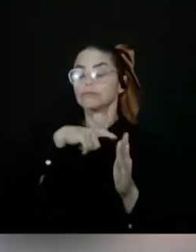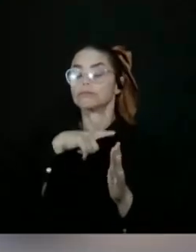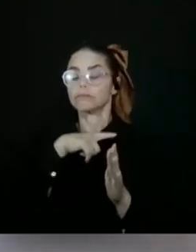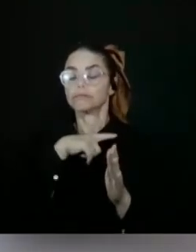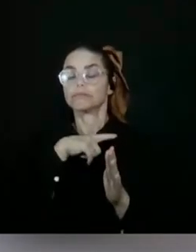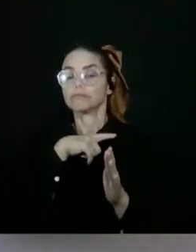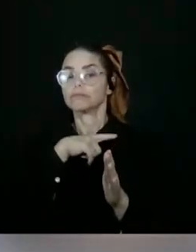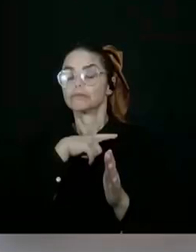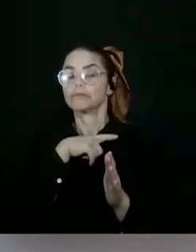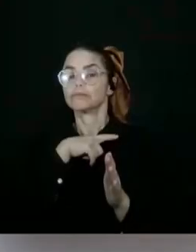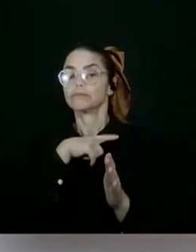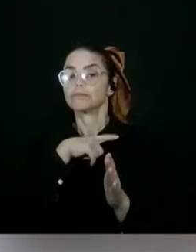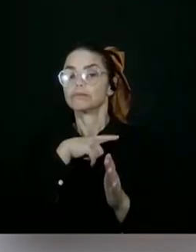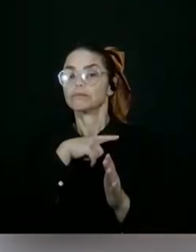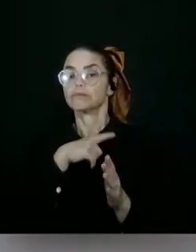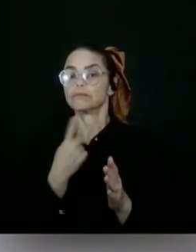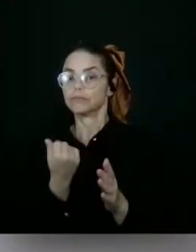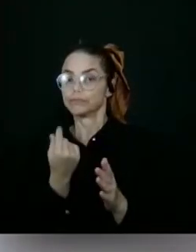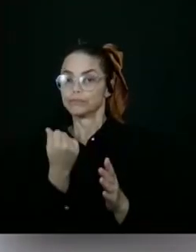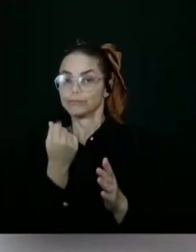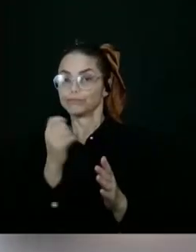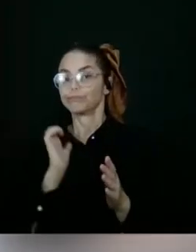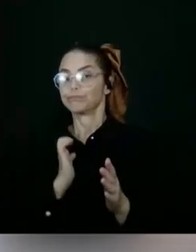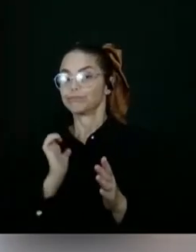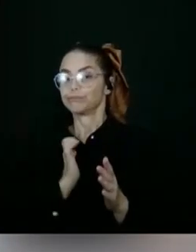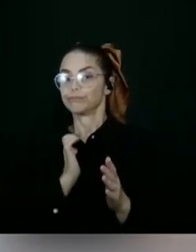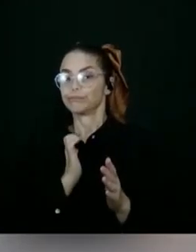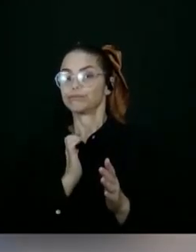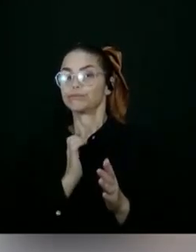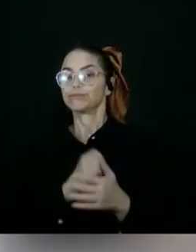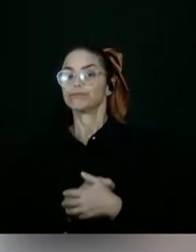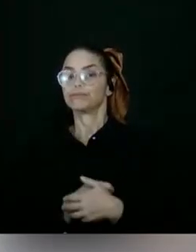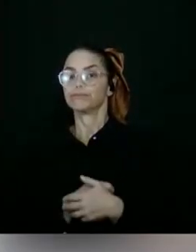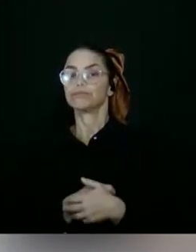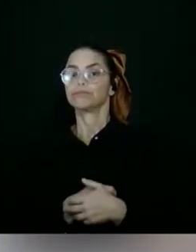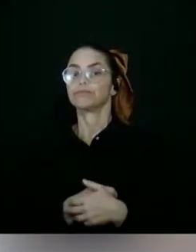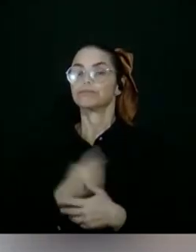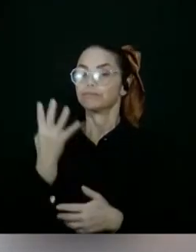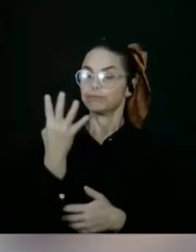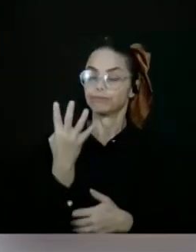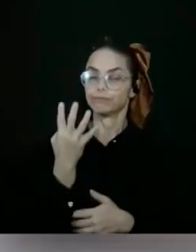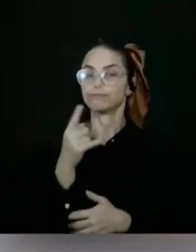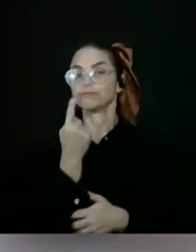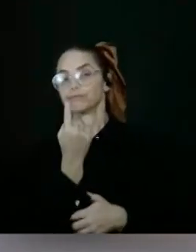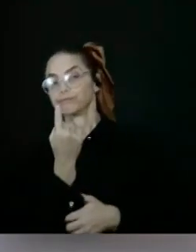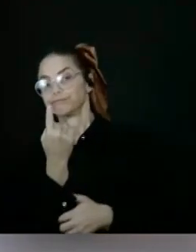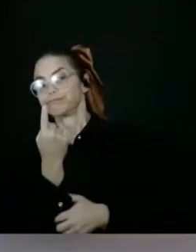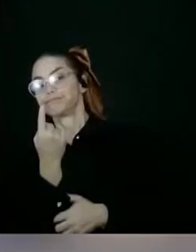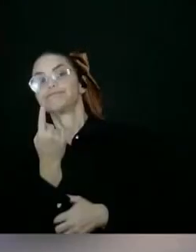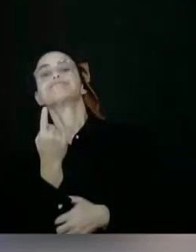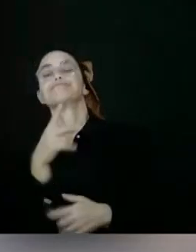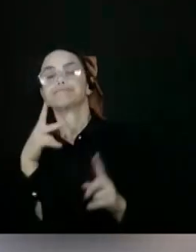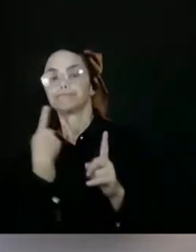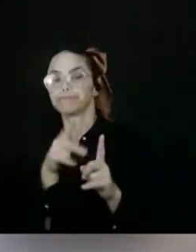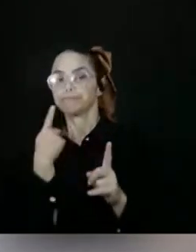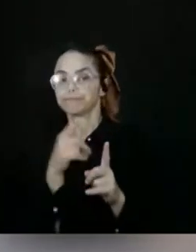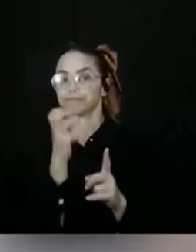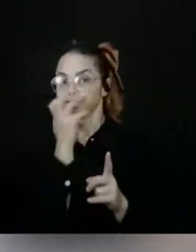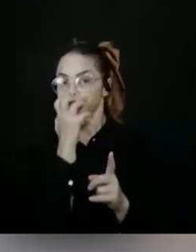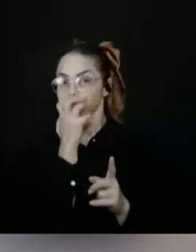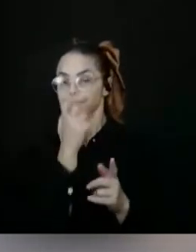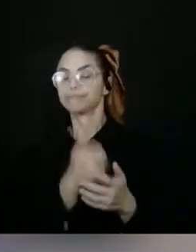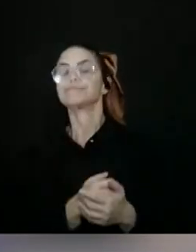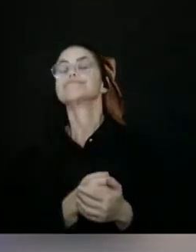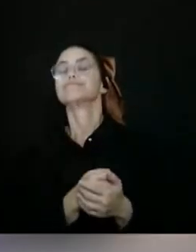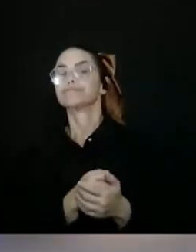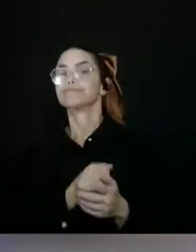né, financeira, socioeconômica alta. São 4, daqui a pouco disseram que não foi 4, que foi um só. E eles, na sociedade, têm uma certa influência.